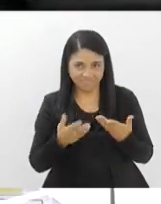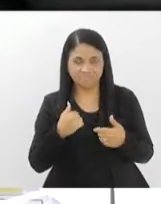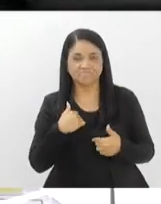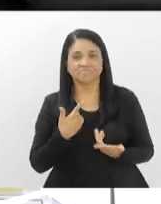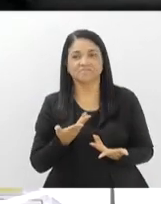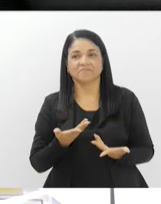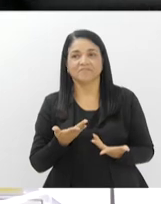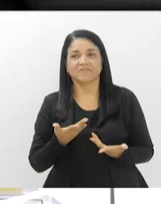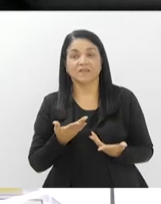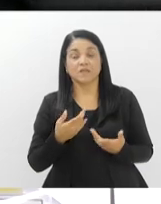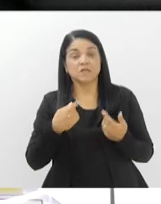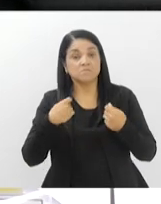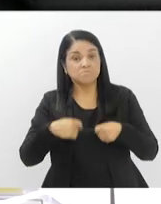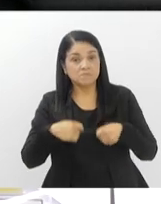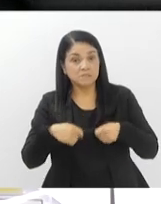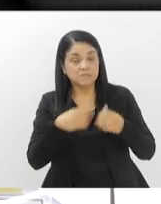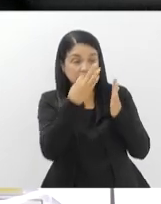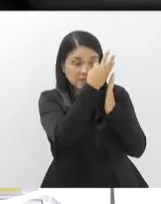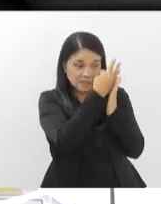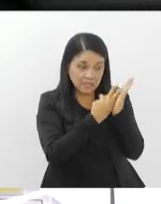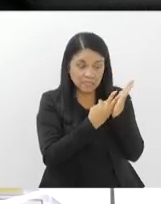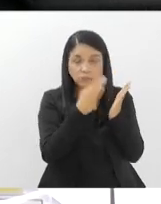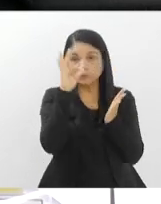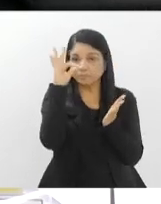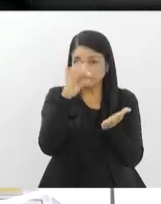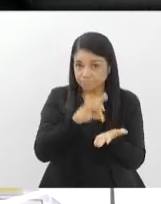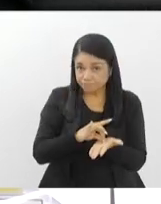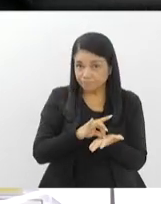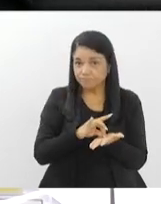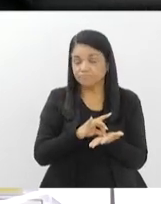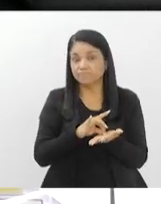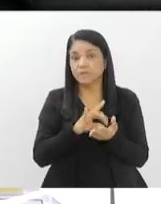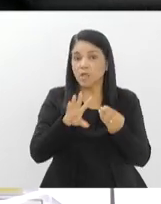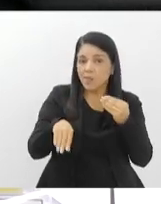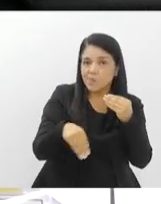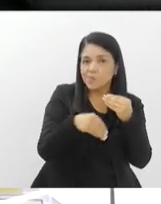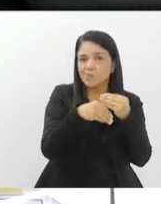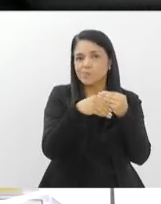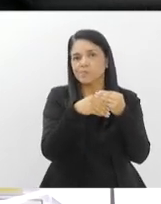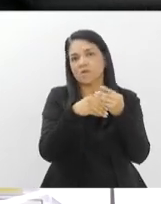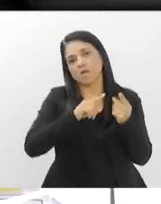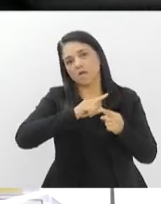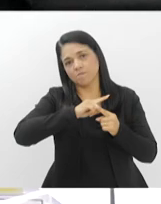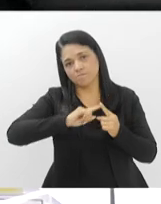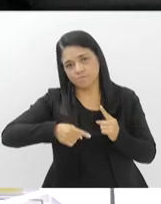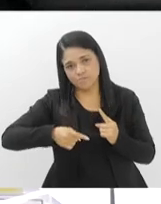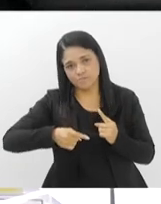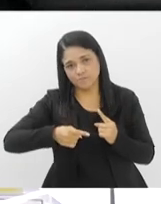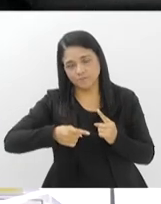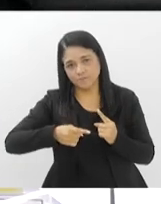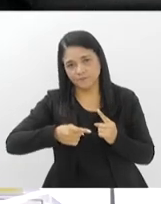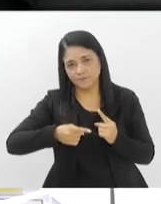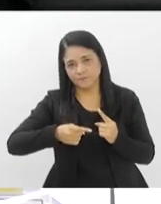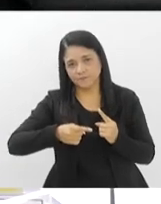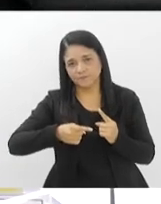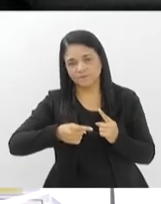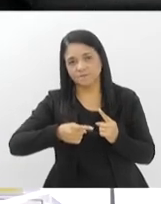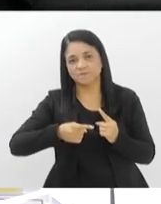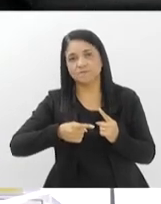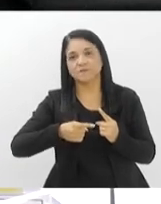Primeira necessidade de, no texto legal, incluir a proibição